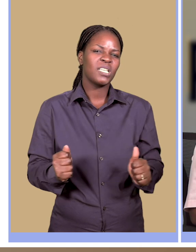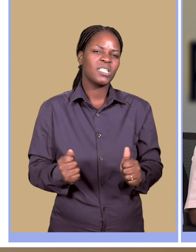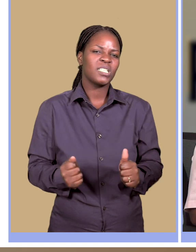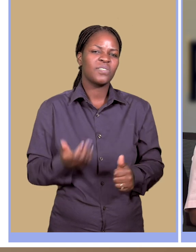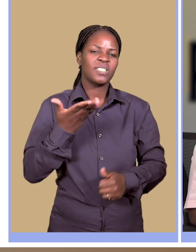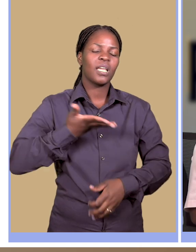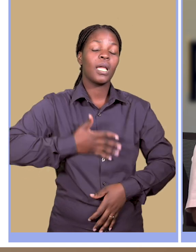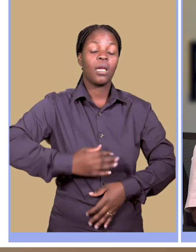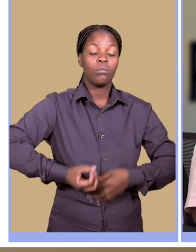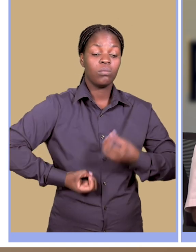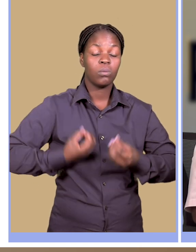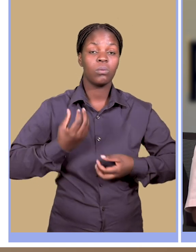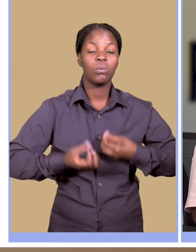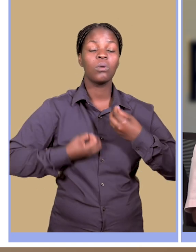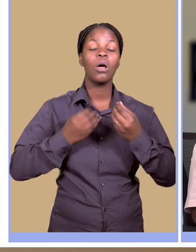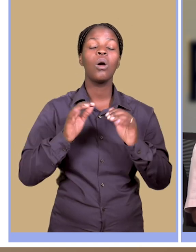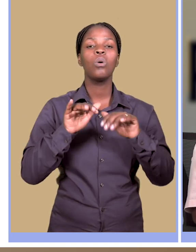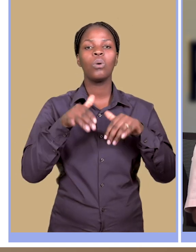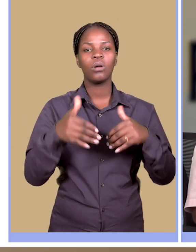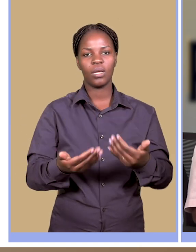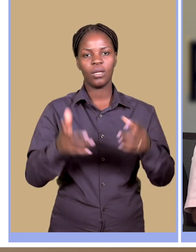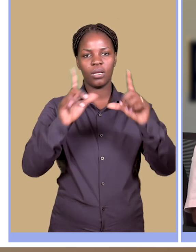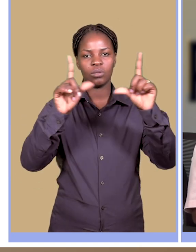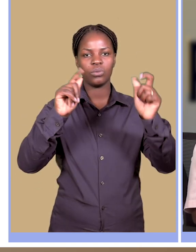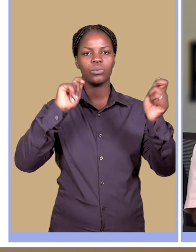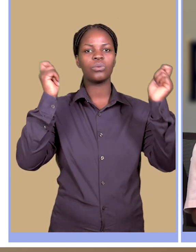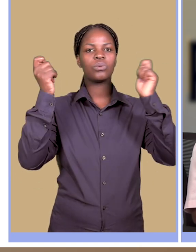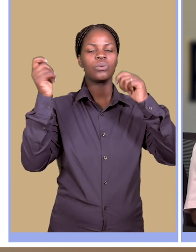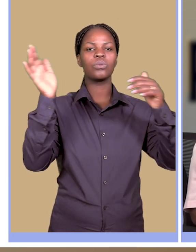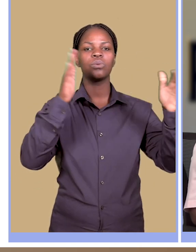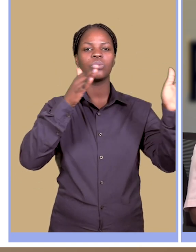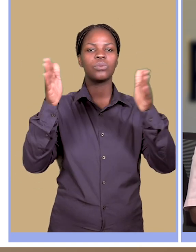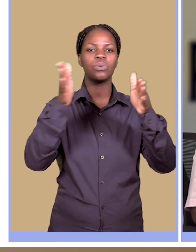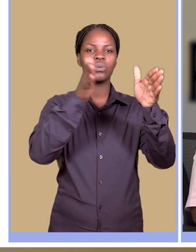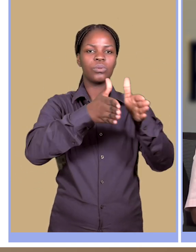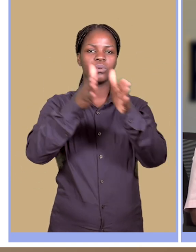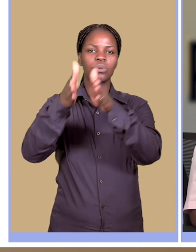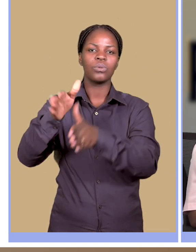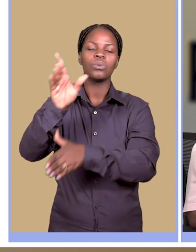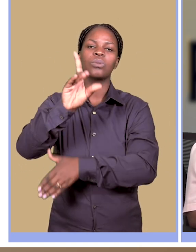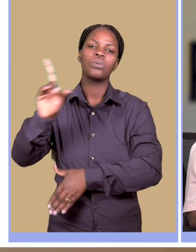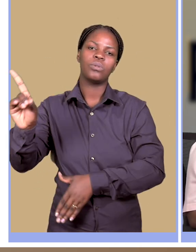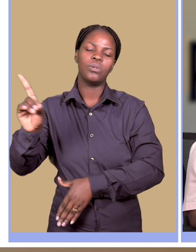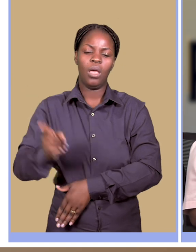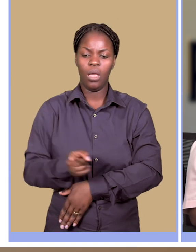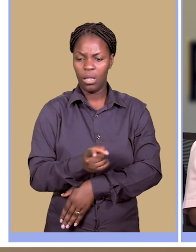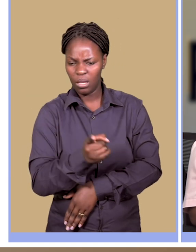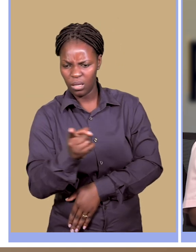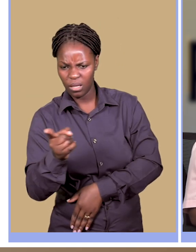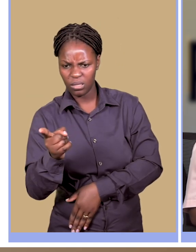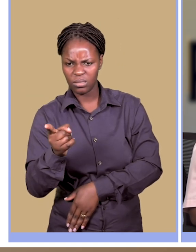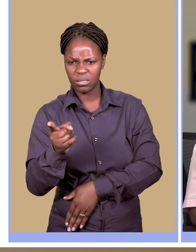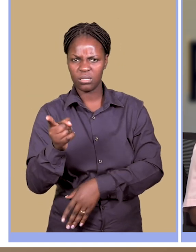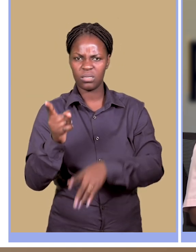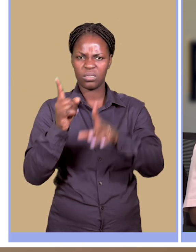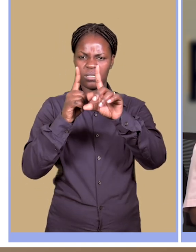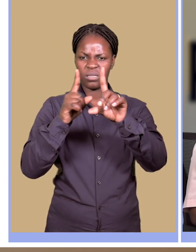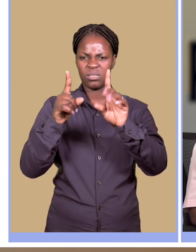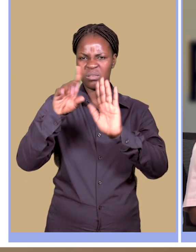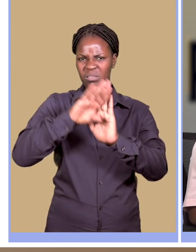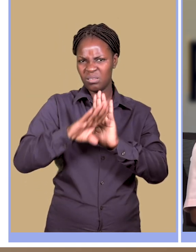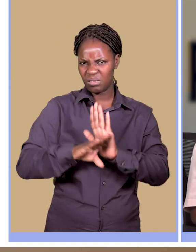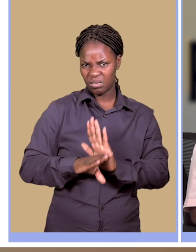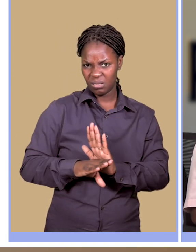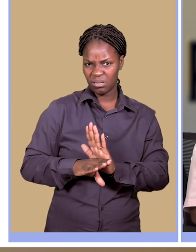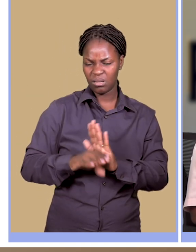olhando a questão de mudanças climáticas para pessoas com deficiência? Será que essas plataformas são viáveis